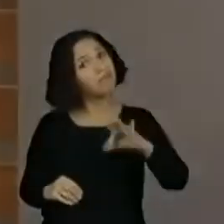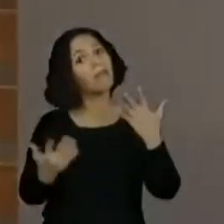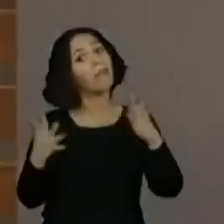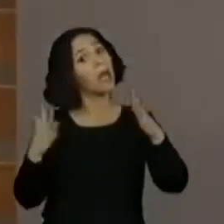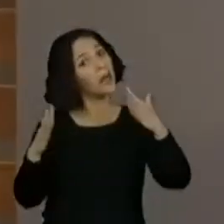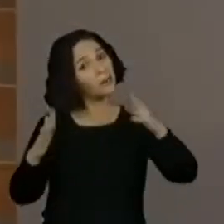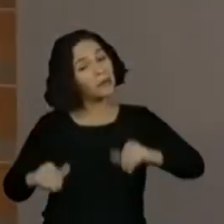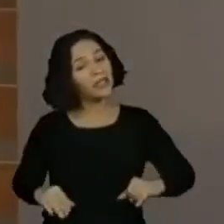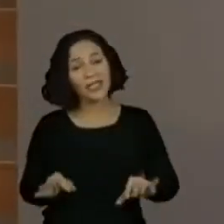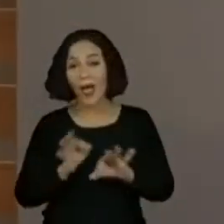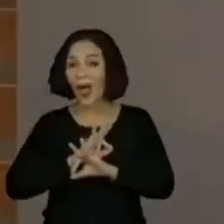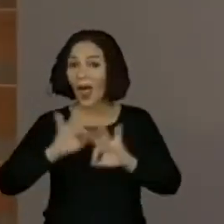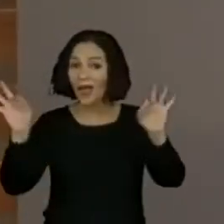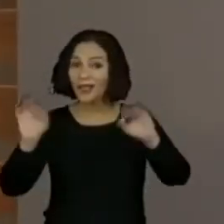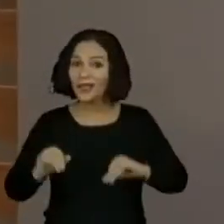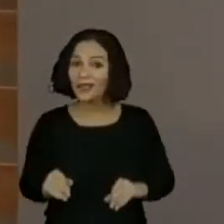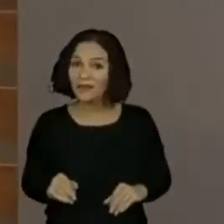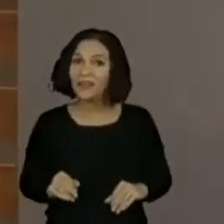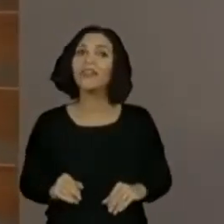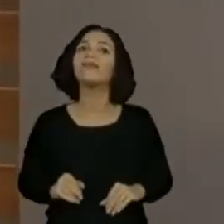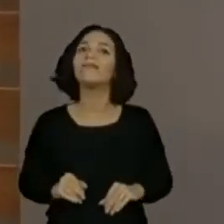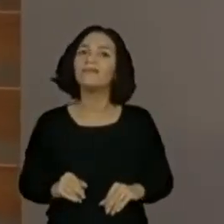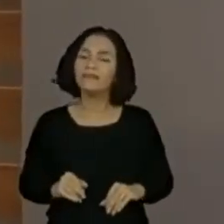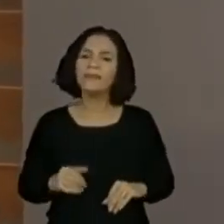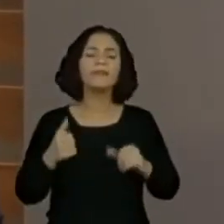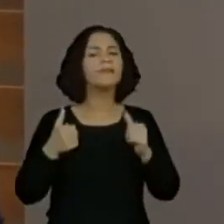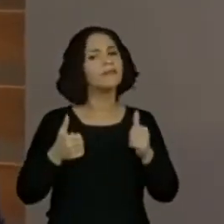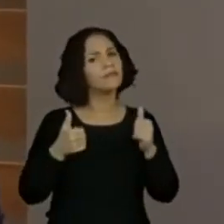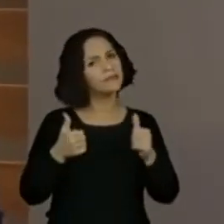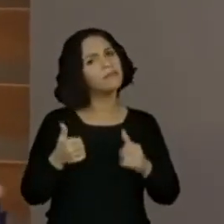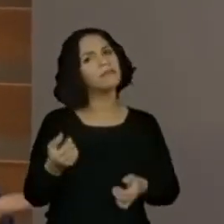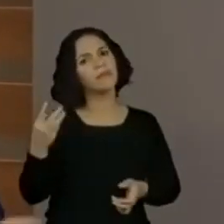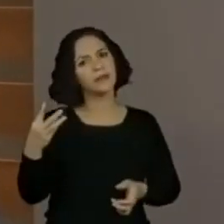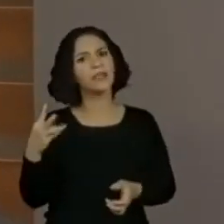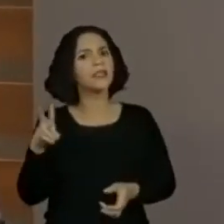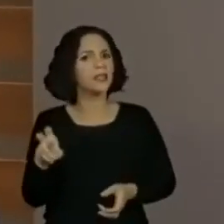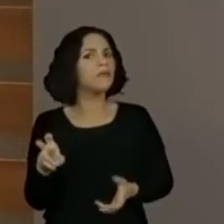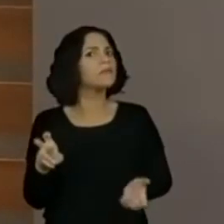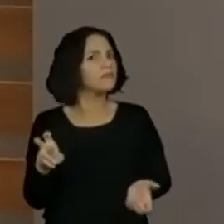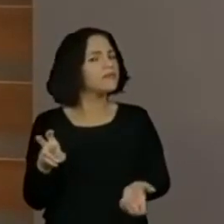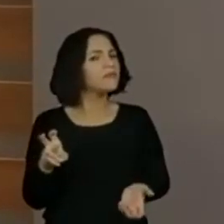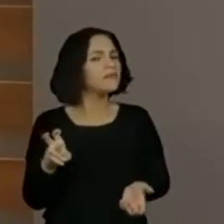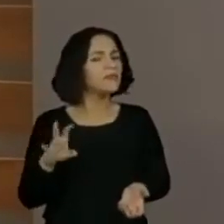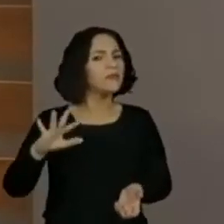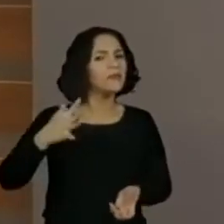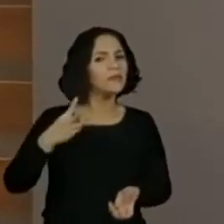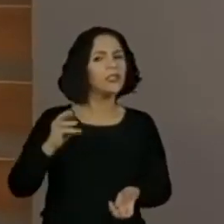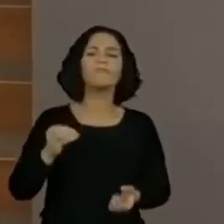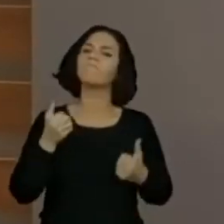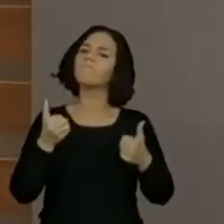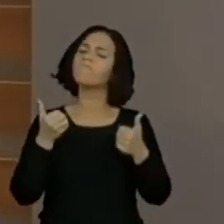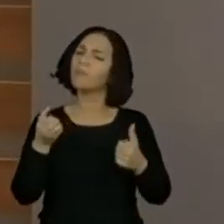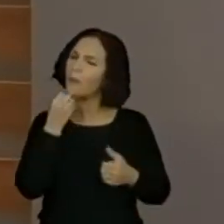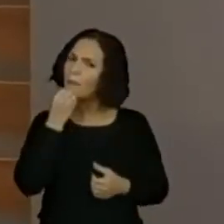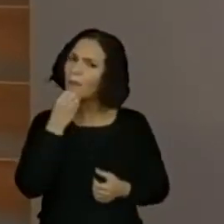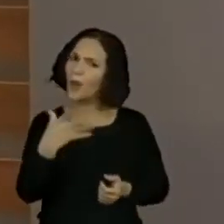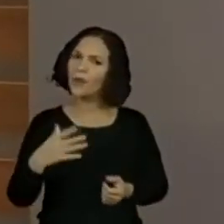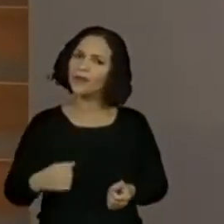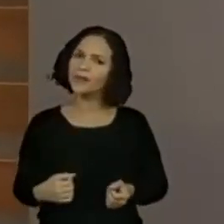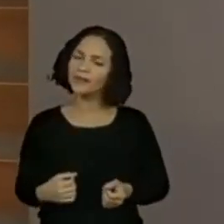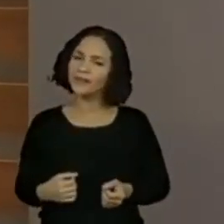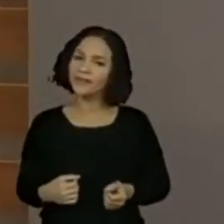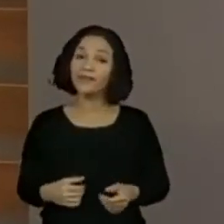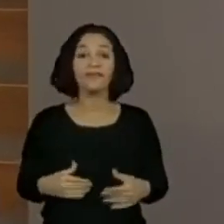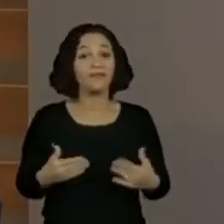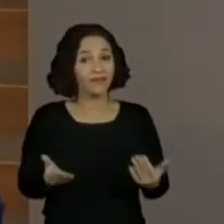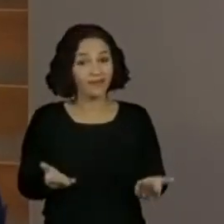Então, ótimo de estimativa. Ótimo, ótimo de estimativa. 35, vocês falaram 30, muito bom. Isso a gente,